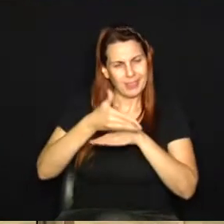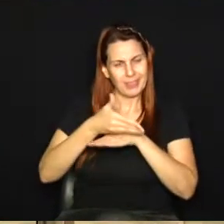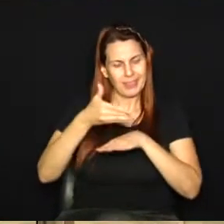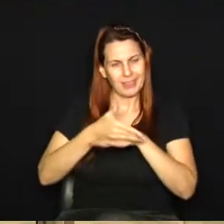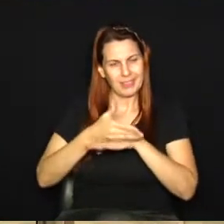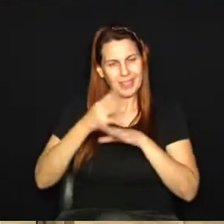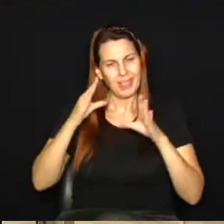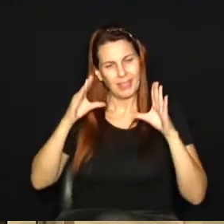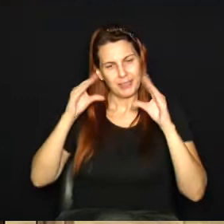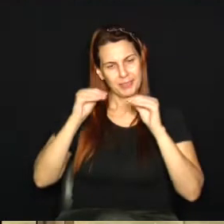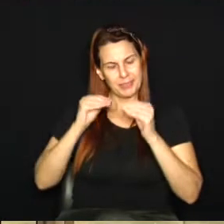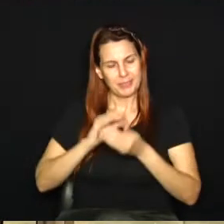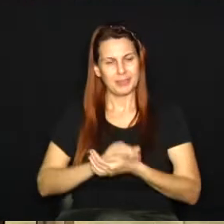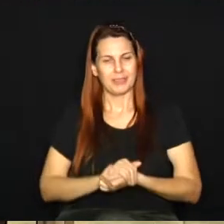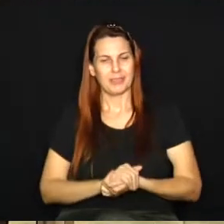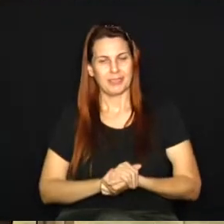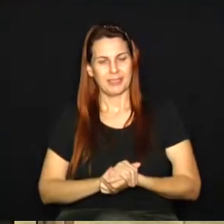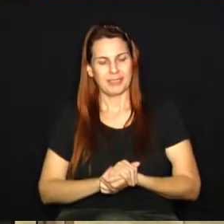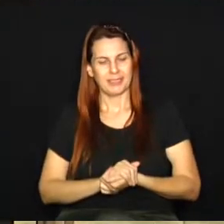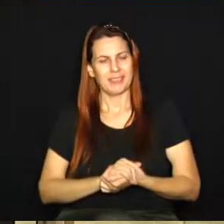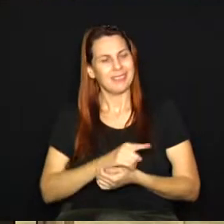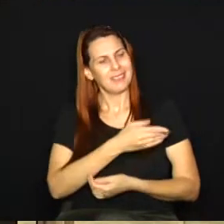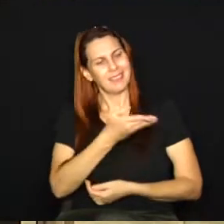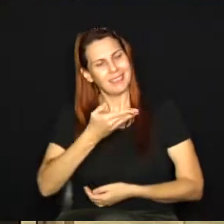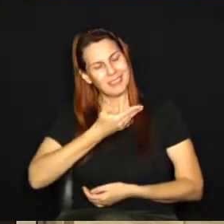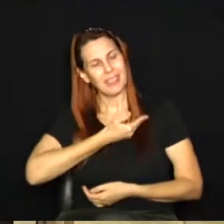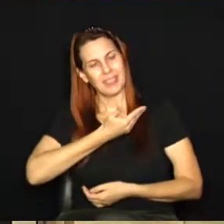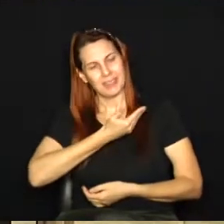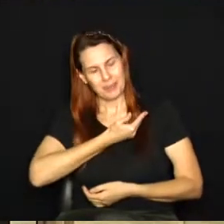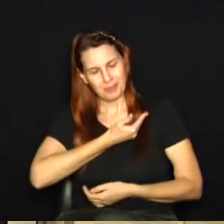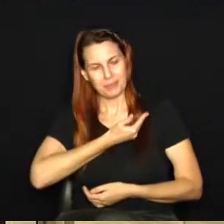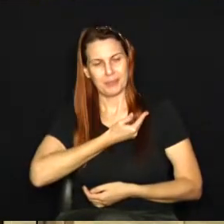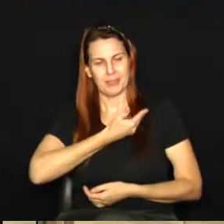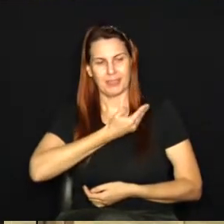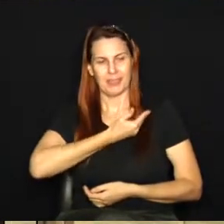nessa noite, né? São os amigos